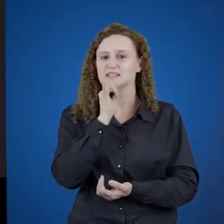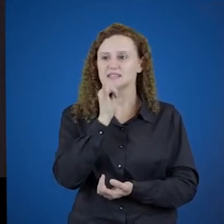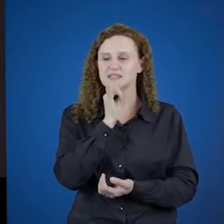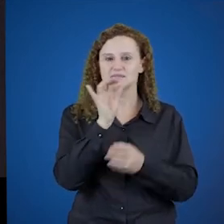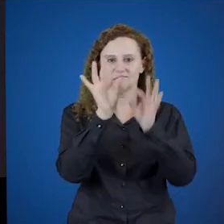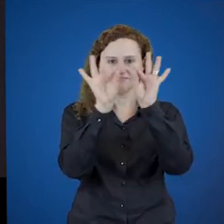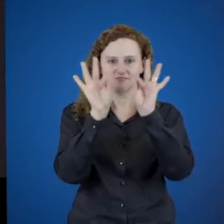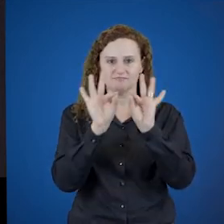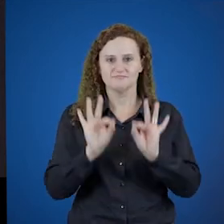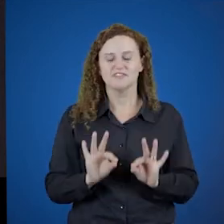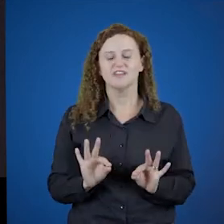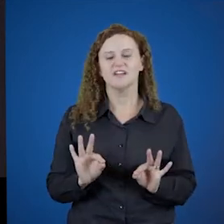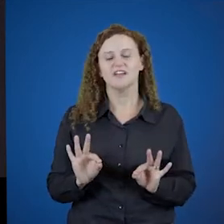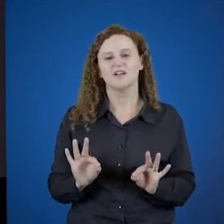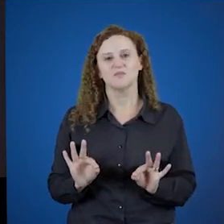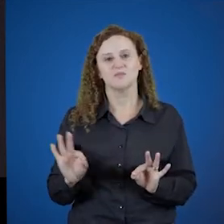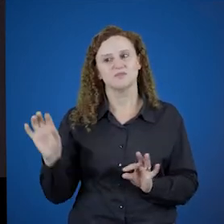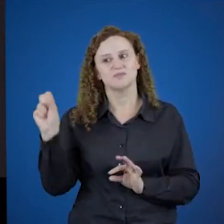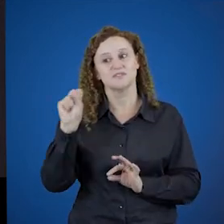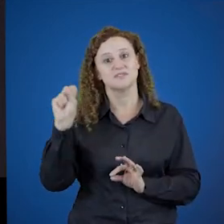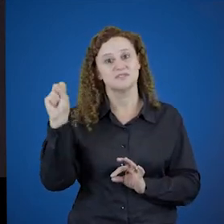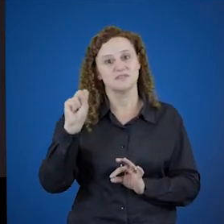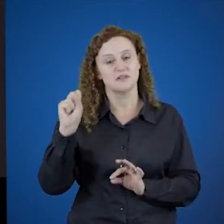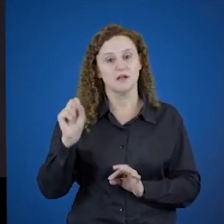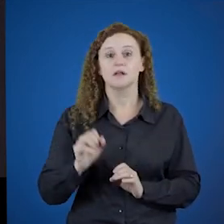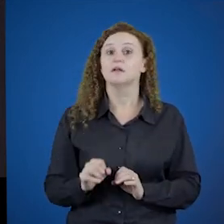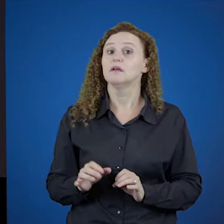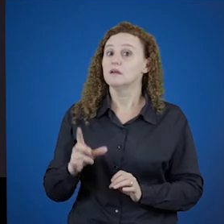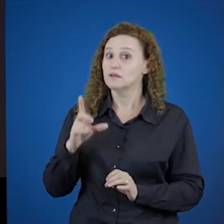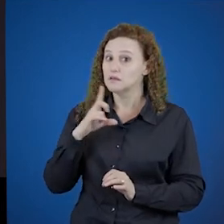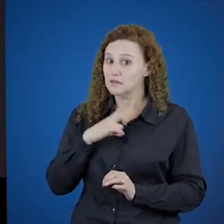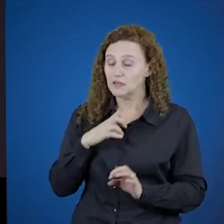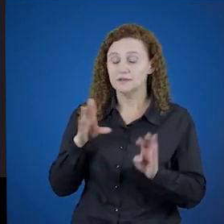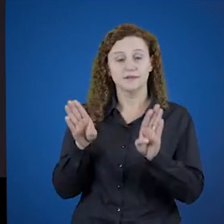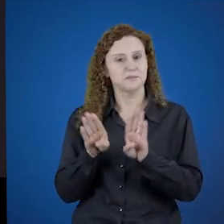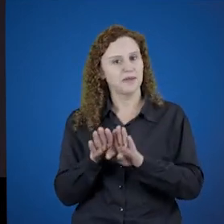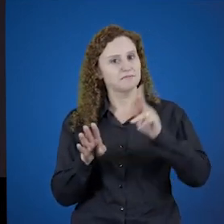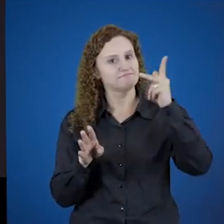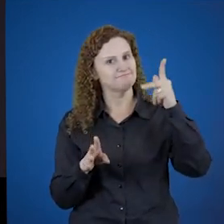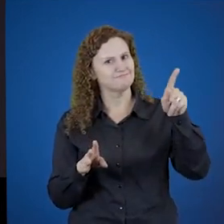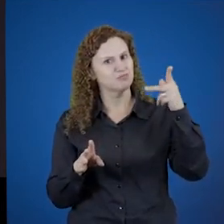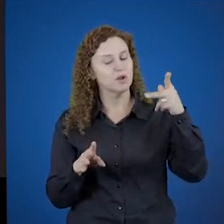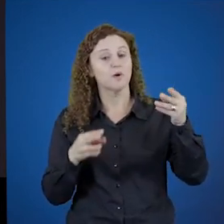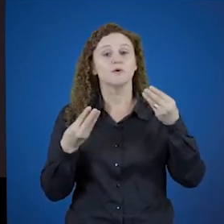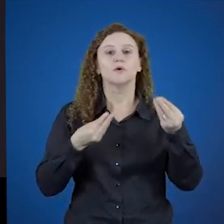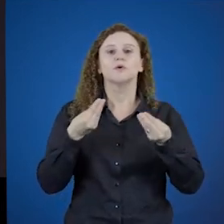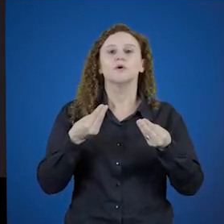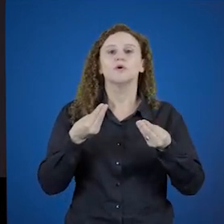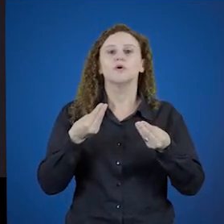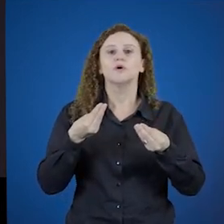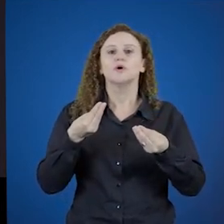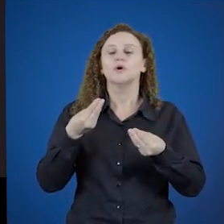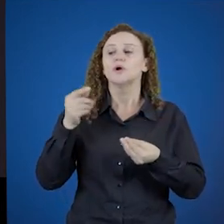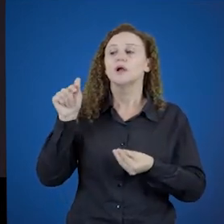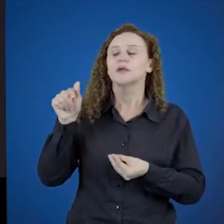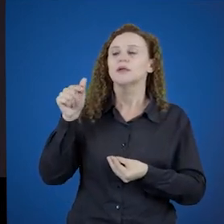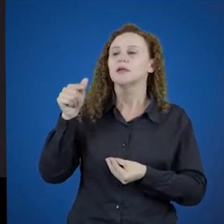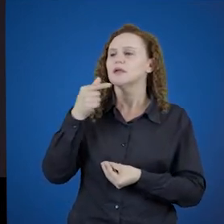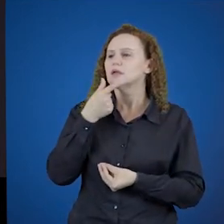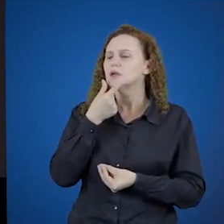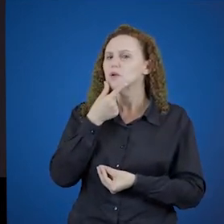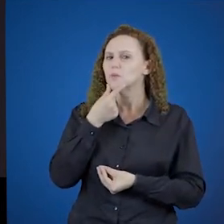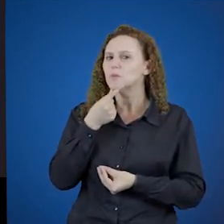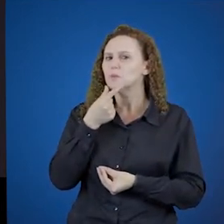e tem umas formas aqui também no plural então no plural seria